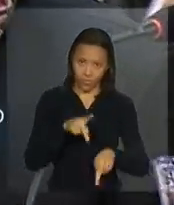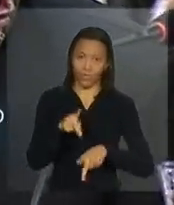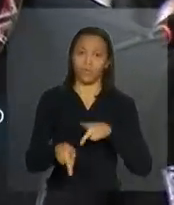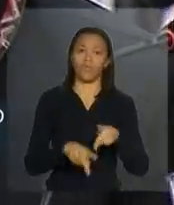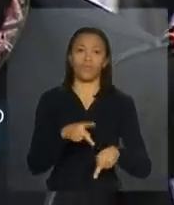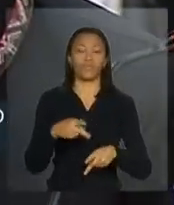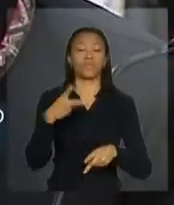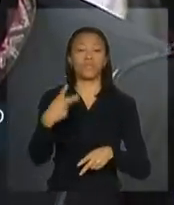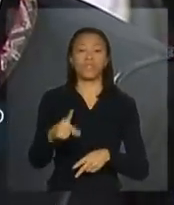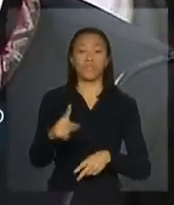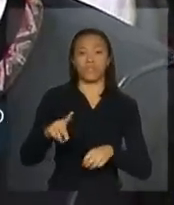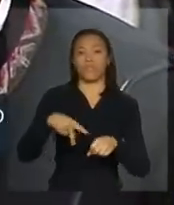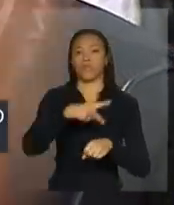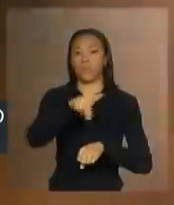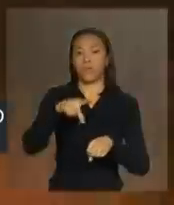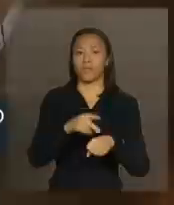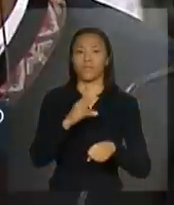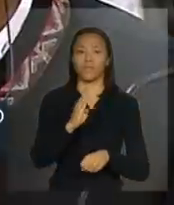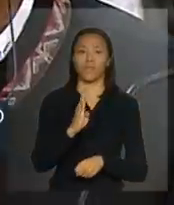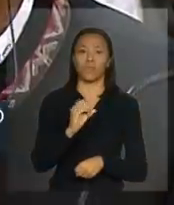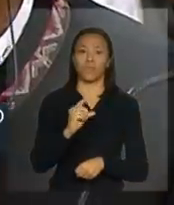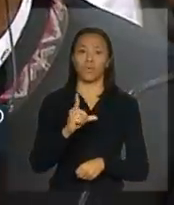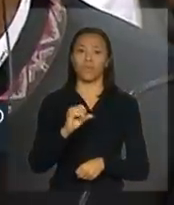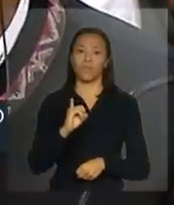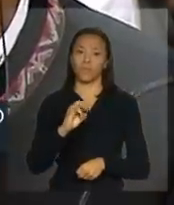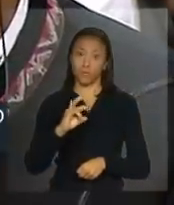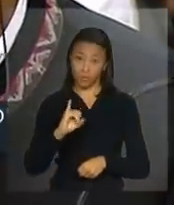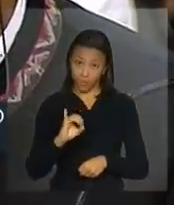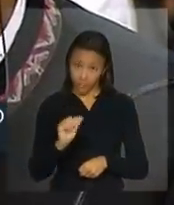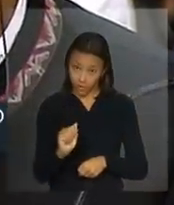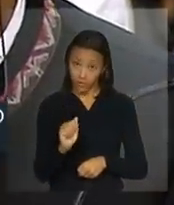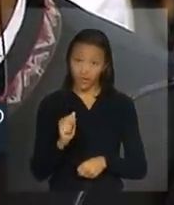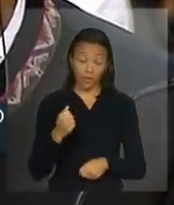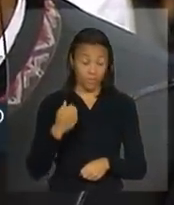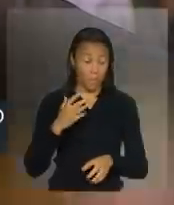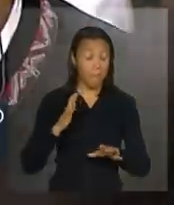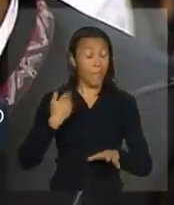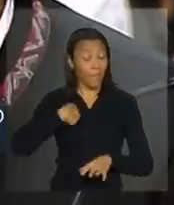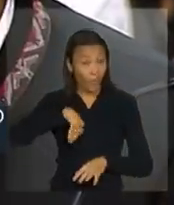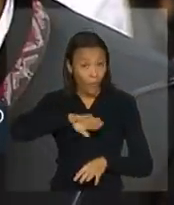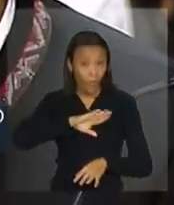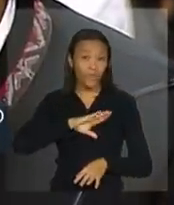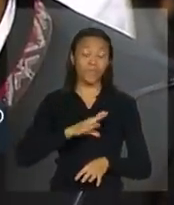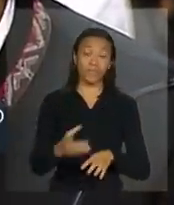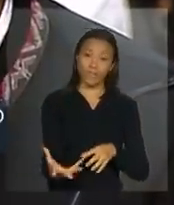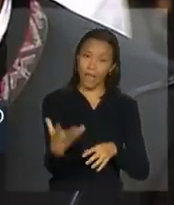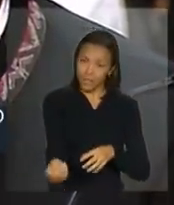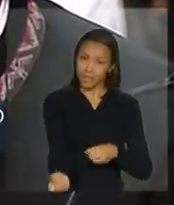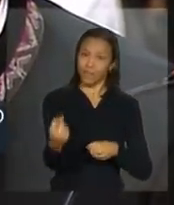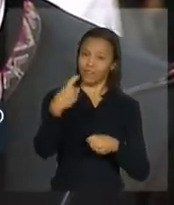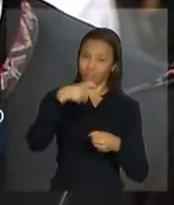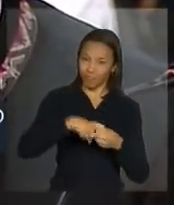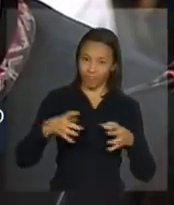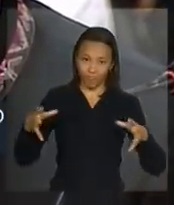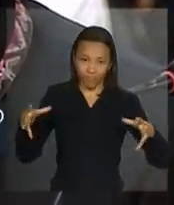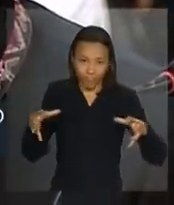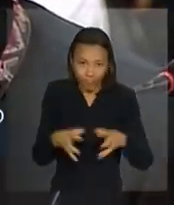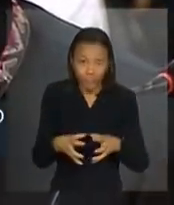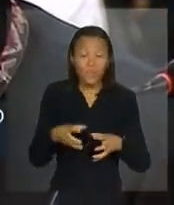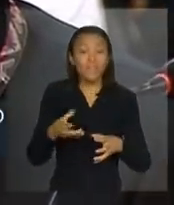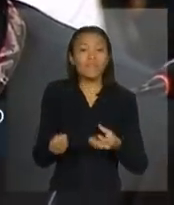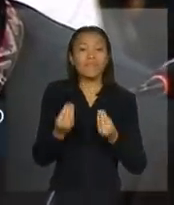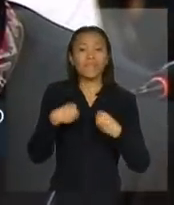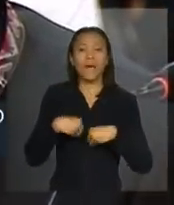a todo o povo boliviano que, para nós, traz para o Mercosul uma